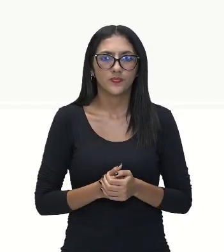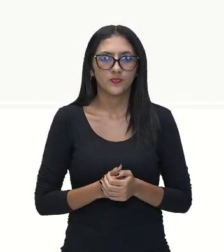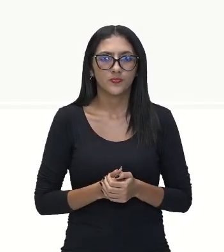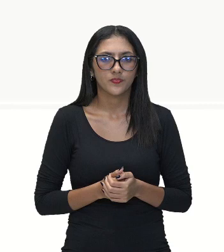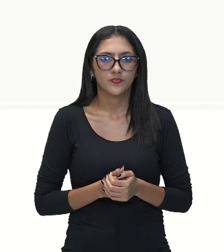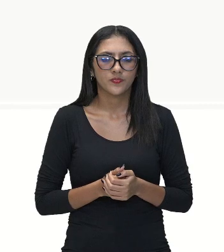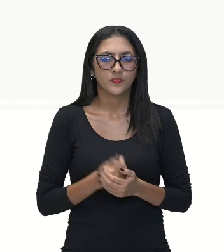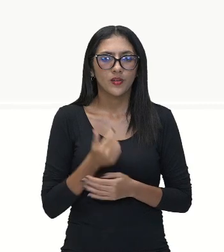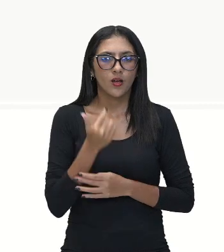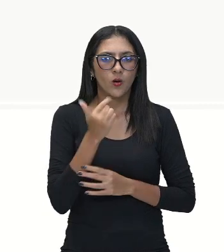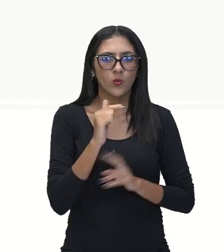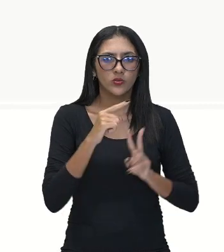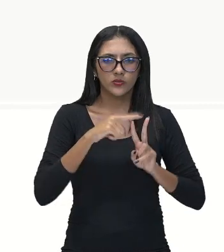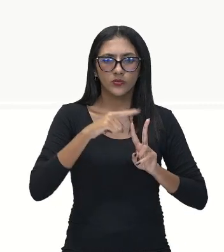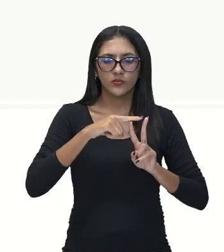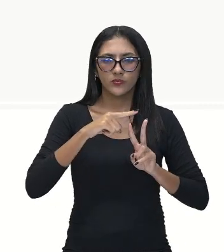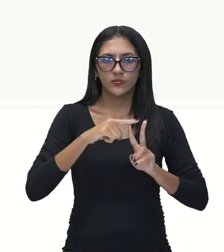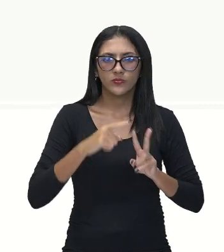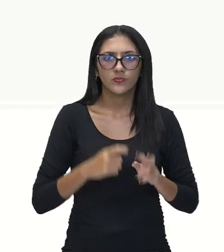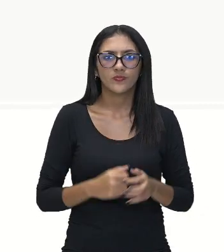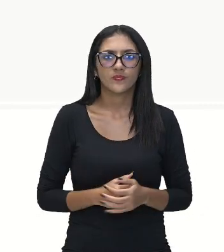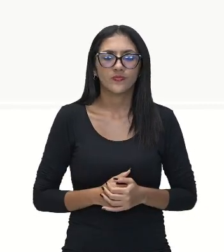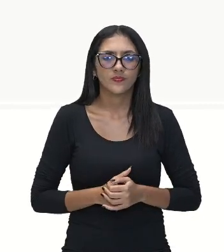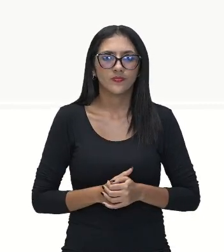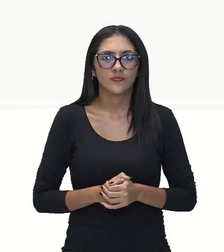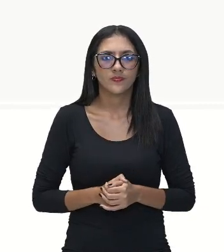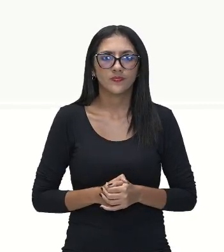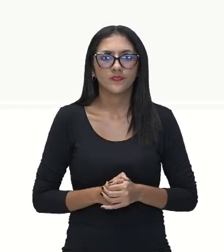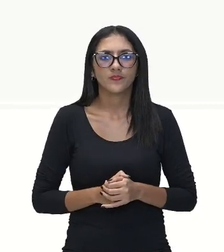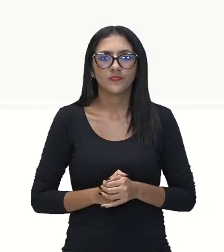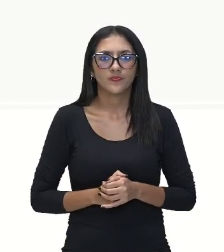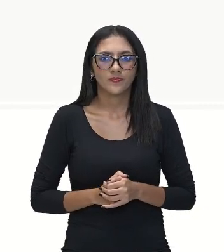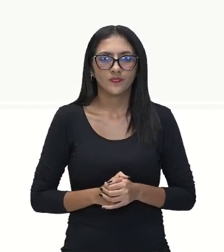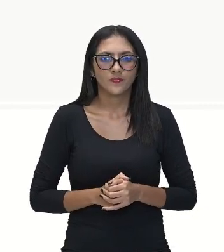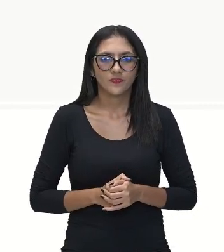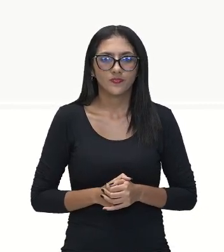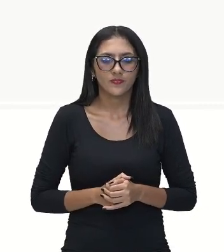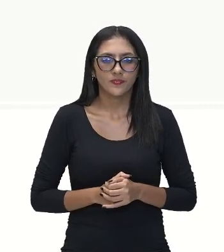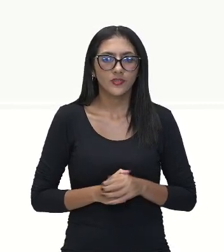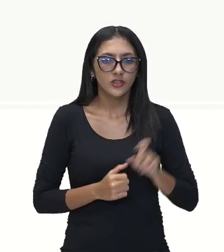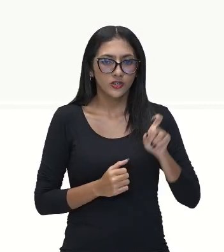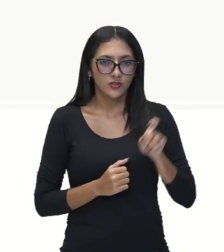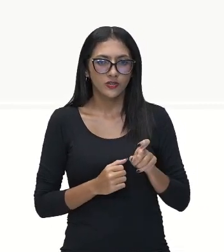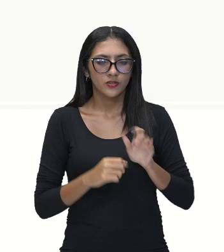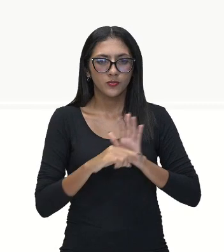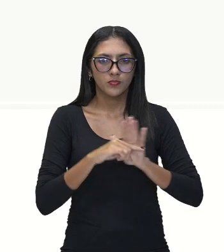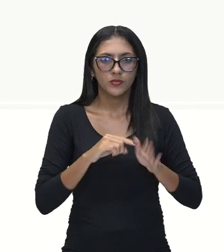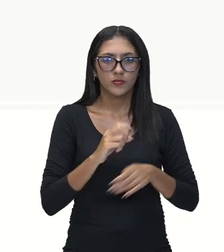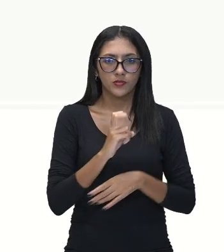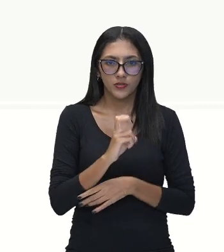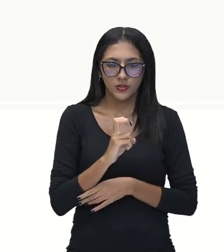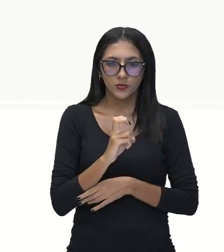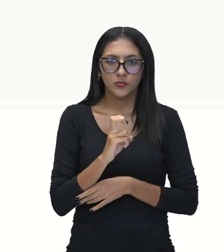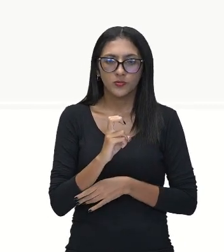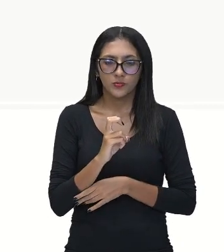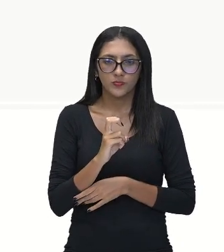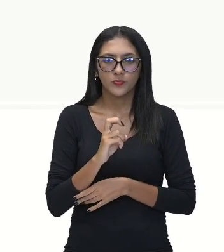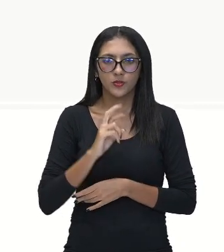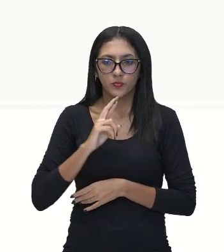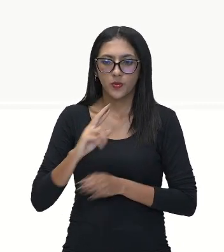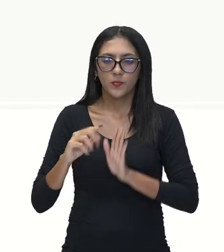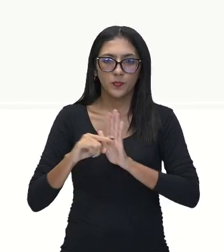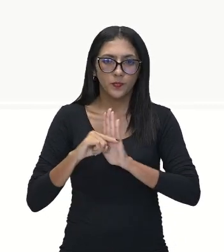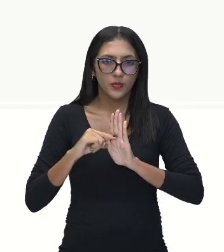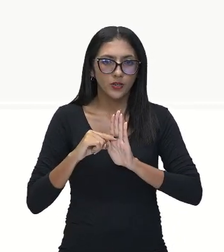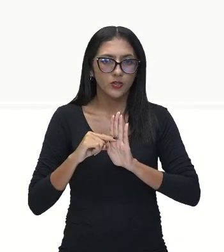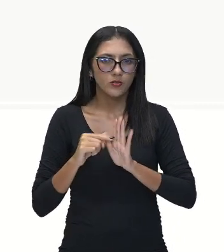seguinte ó x x - 5 = a-2 detalhe porque